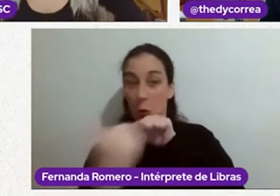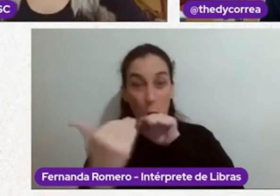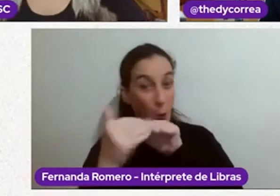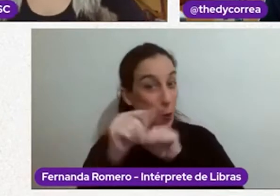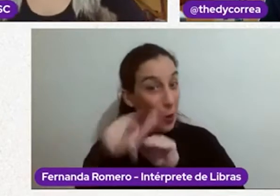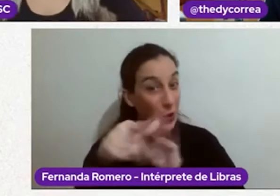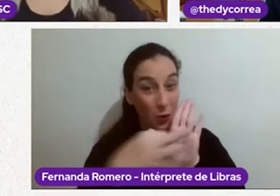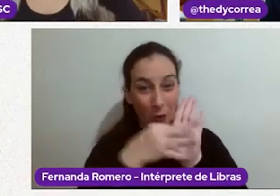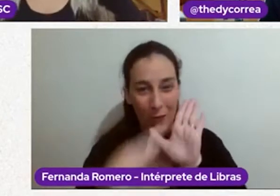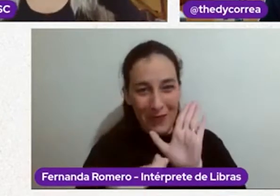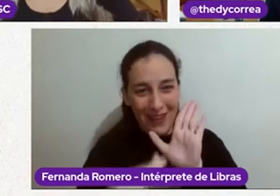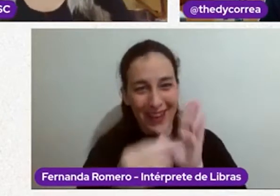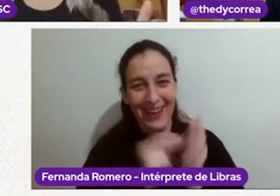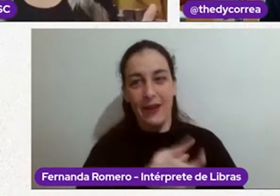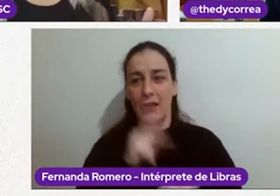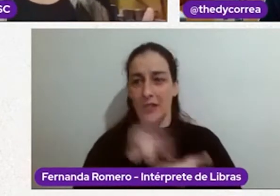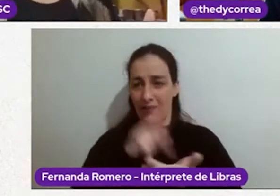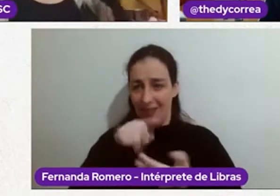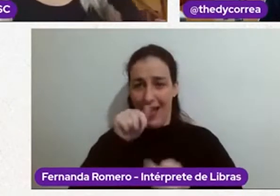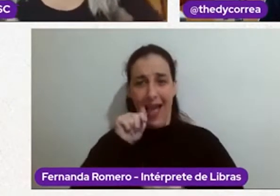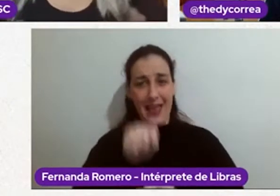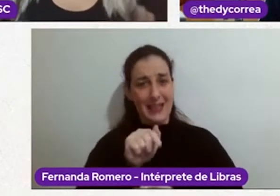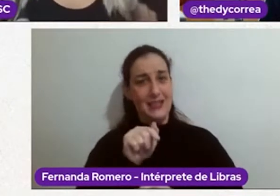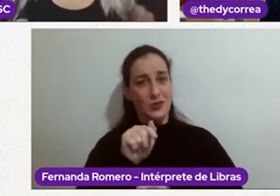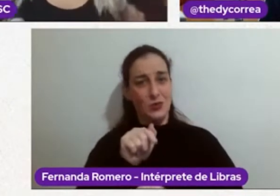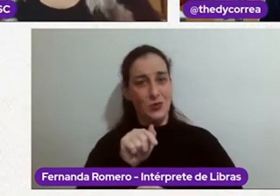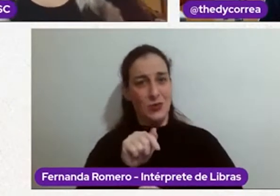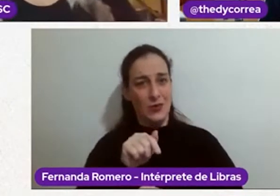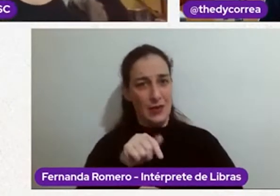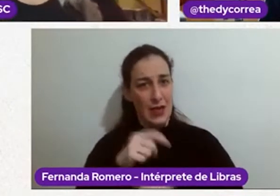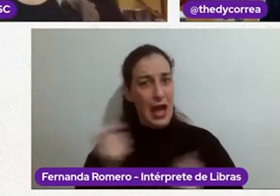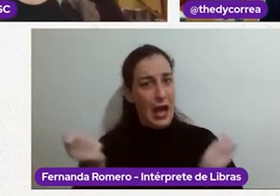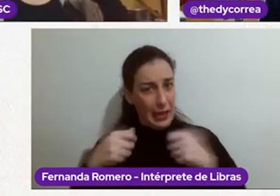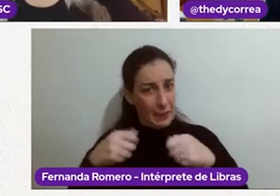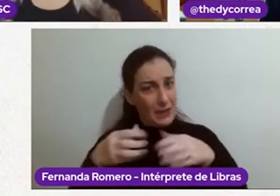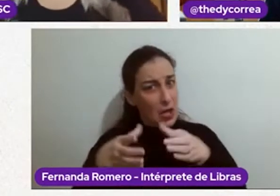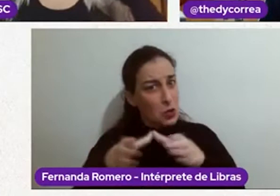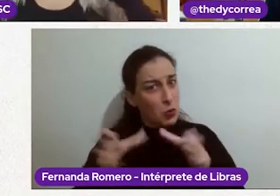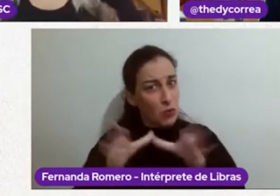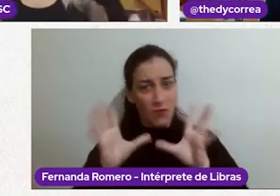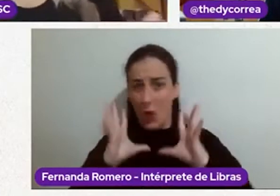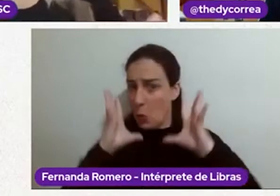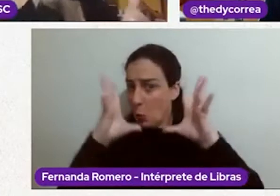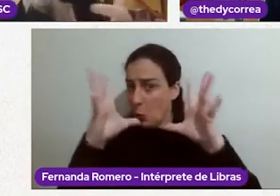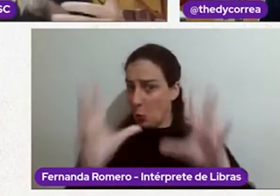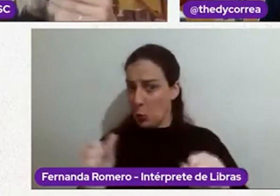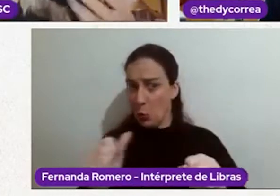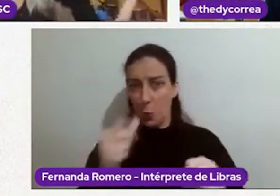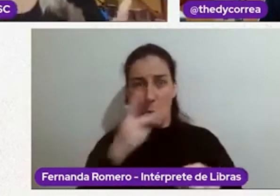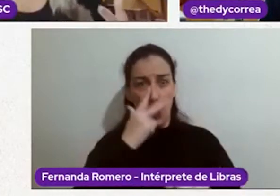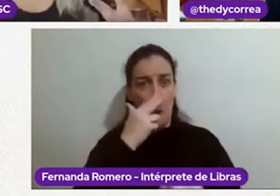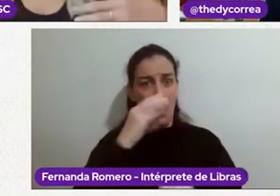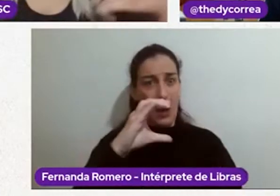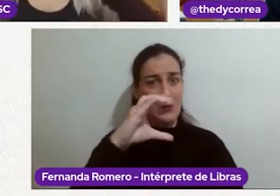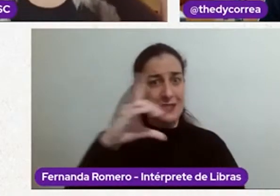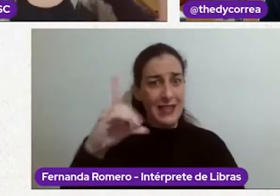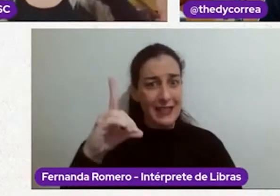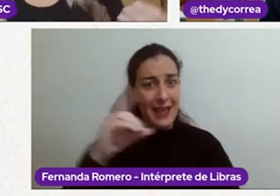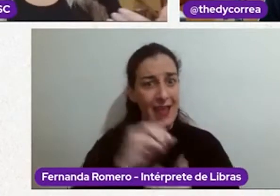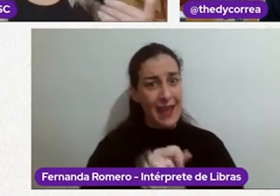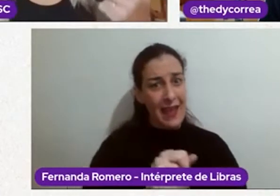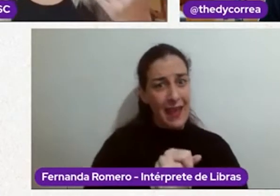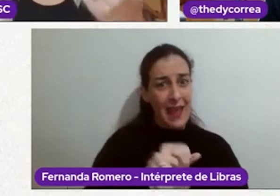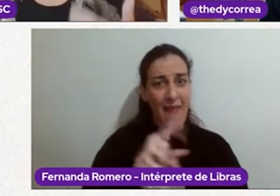né? Que na verdade é isso, a gente dá para conviver, né, com tudo, a mesma coisa o CD ou o vinil, depois